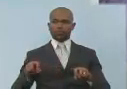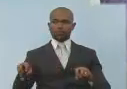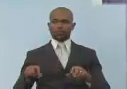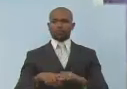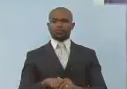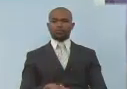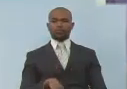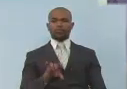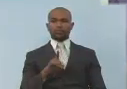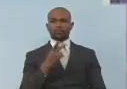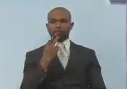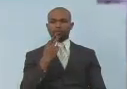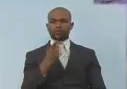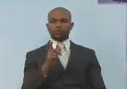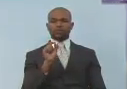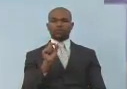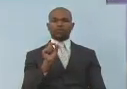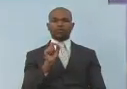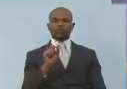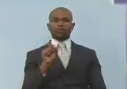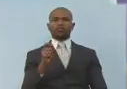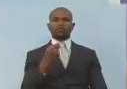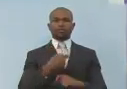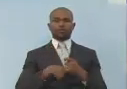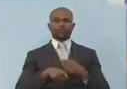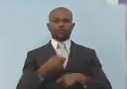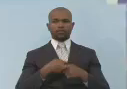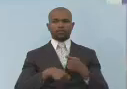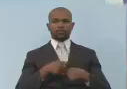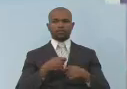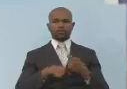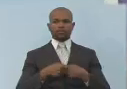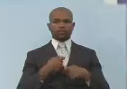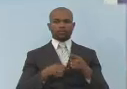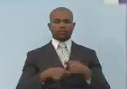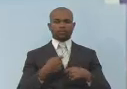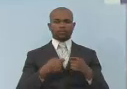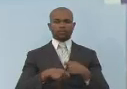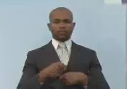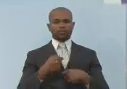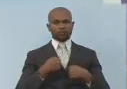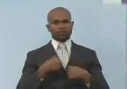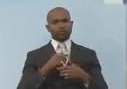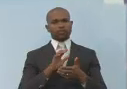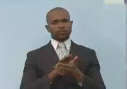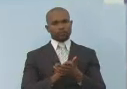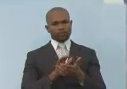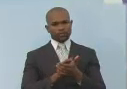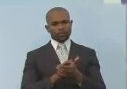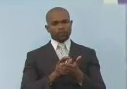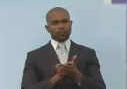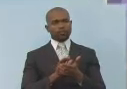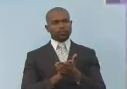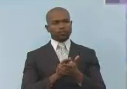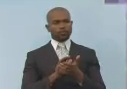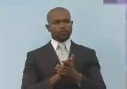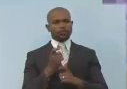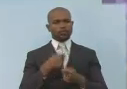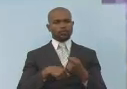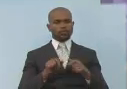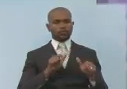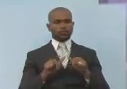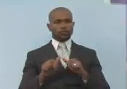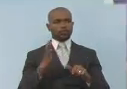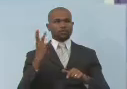Só tenho a dizer que a administração, eu parabenizo muito a administração pelo belo trabalho que